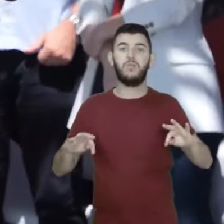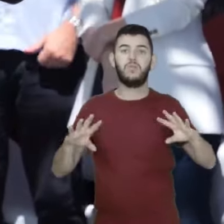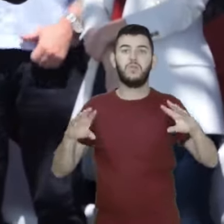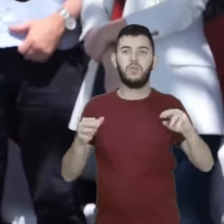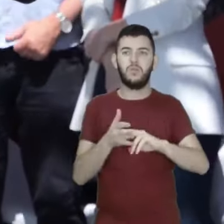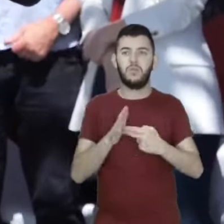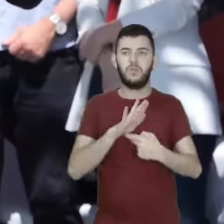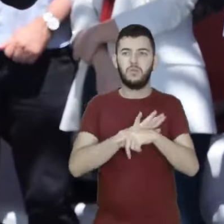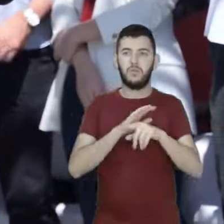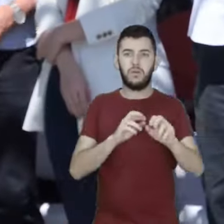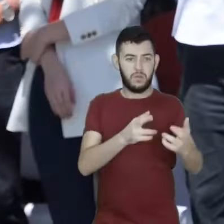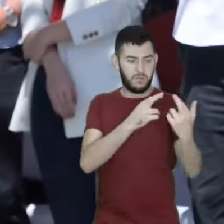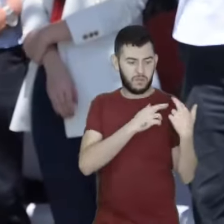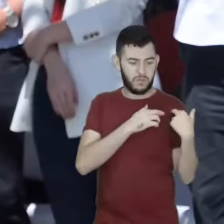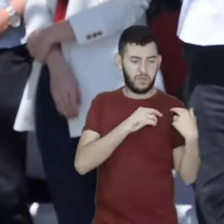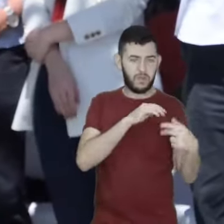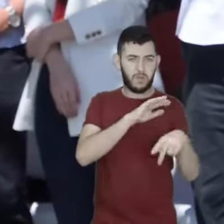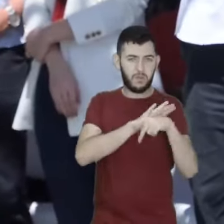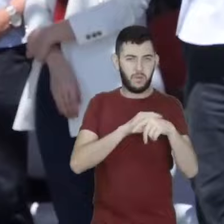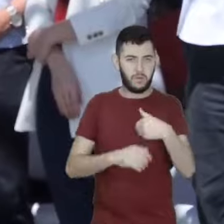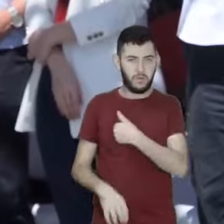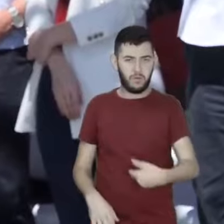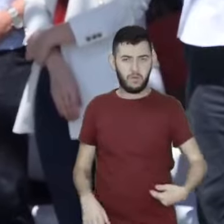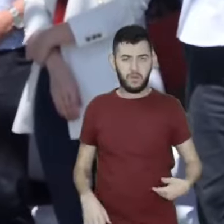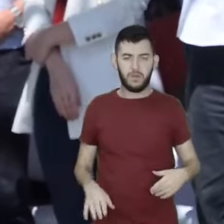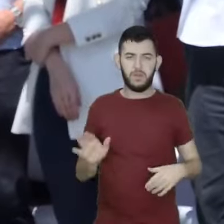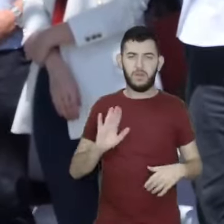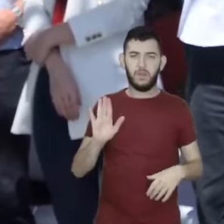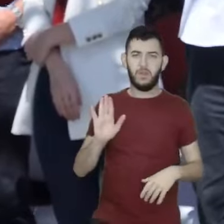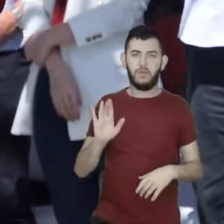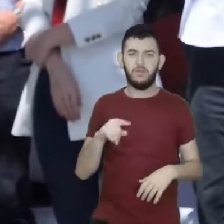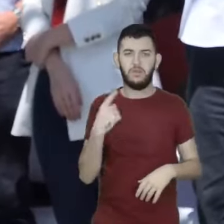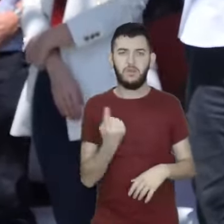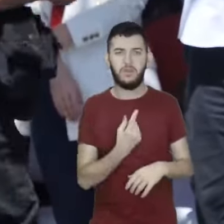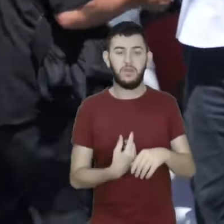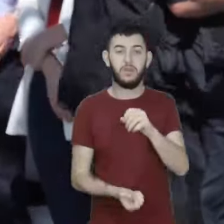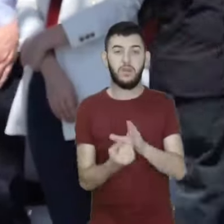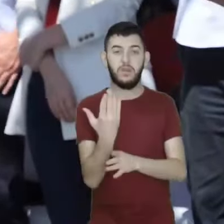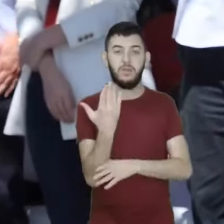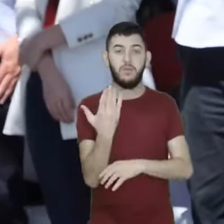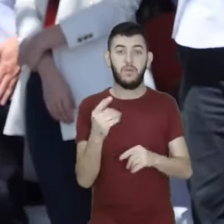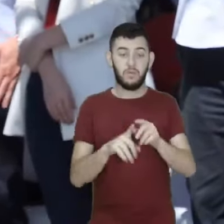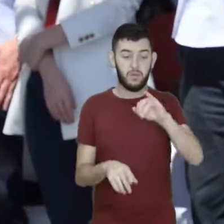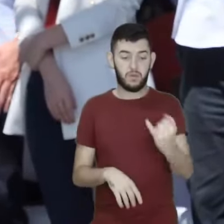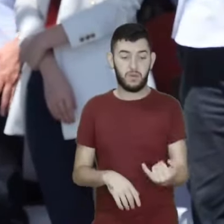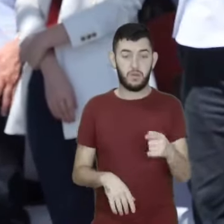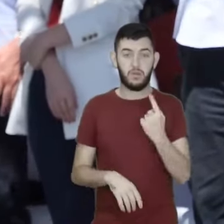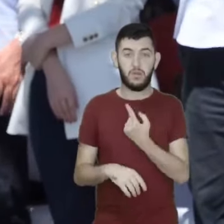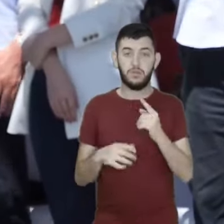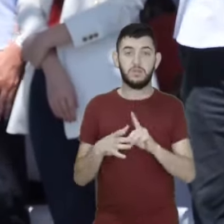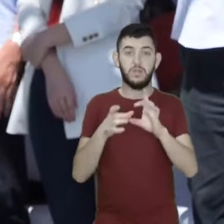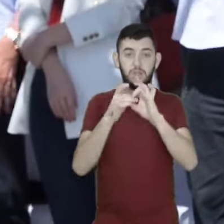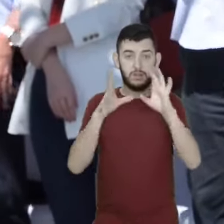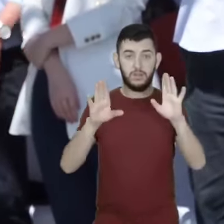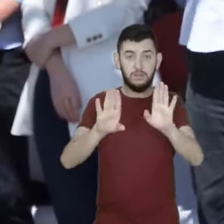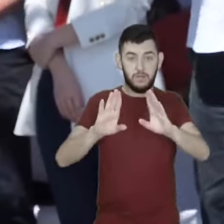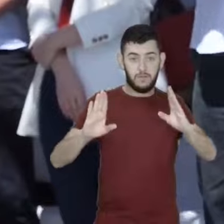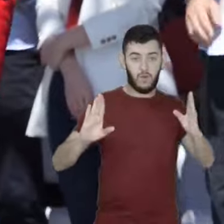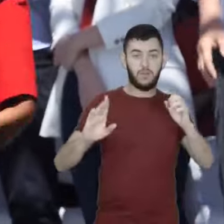faz? A gente cria oportunidade. A gente abre a porta e depois deixa o povo andar. É assim que a gente vai